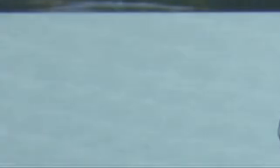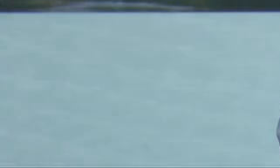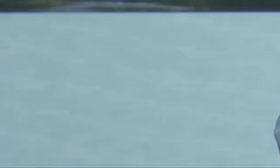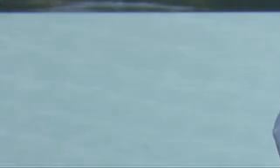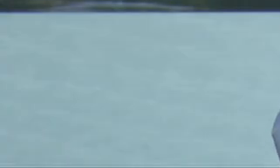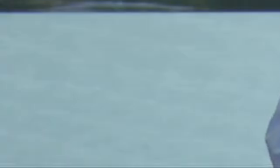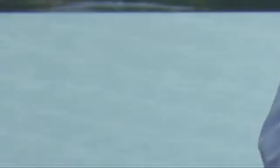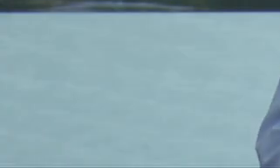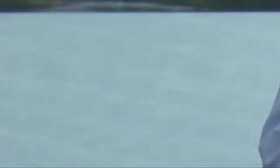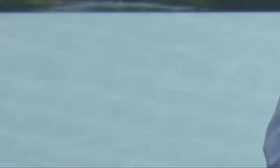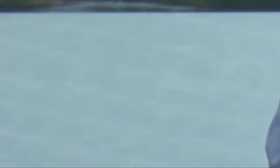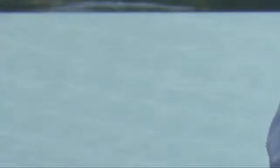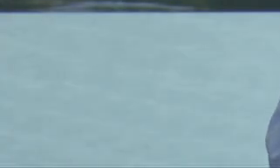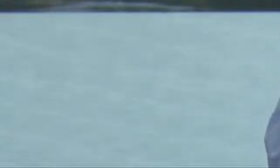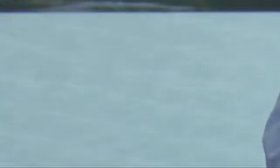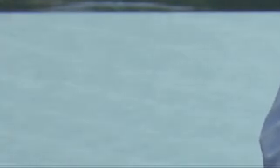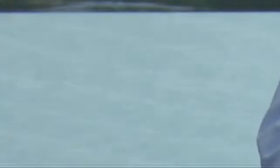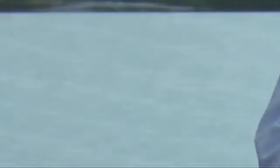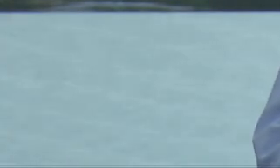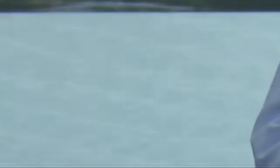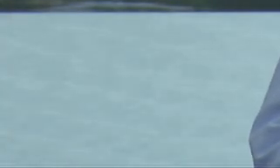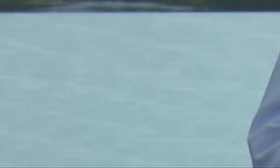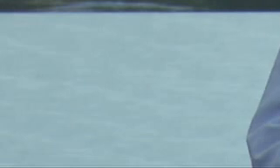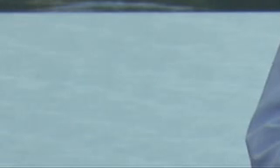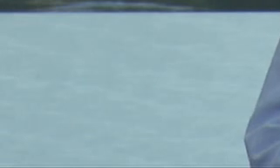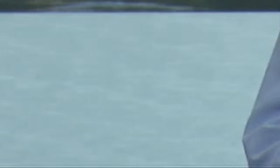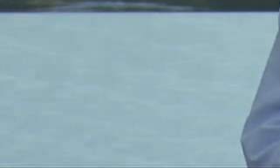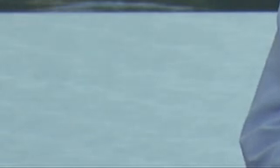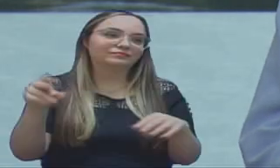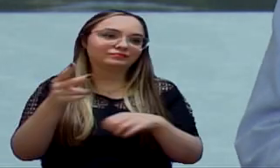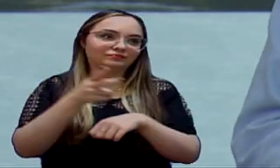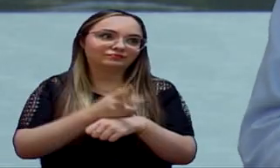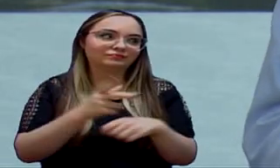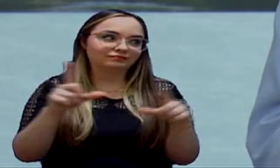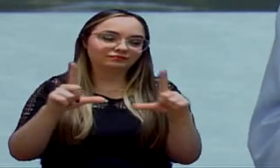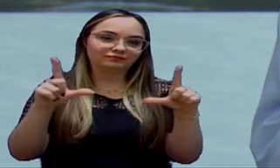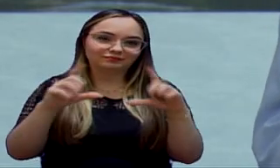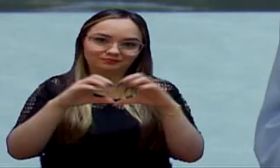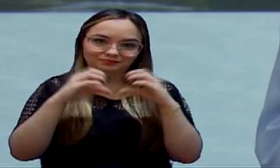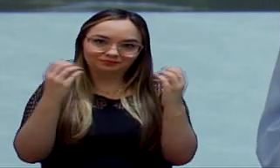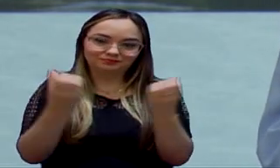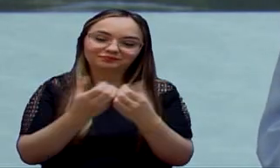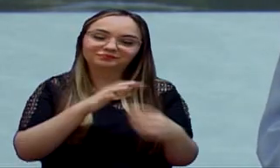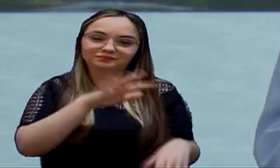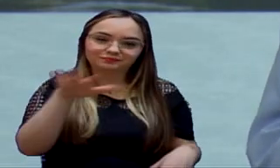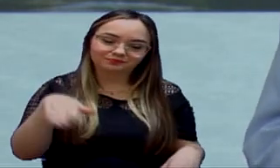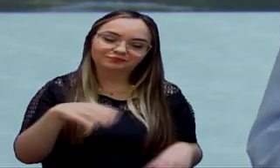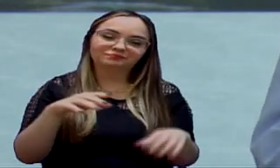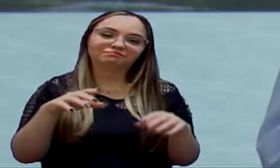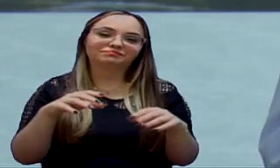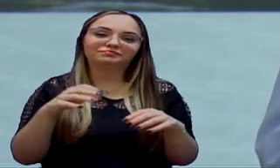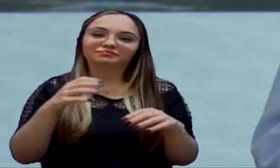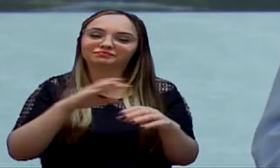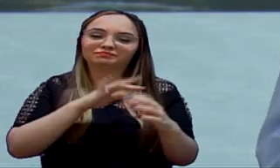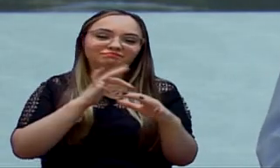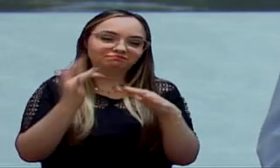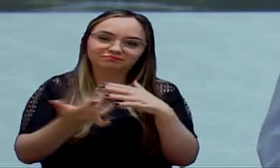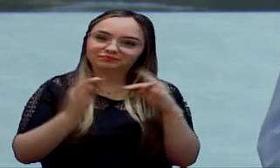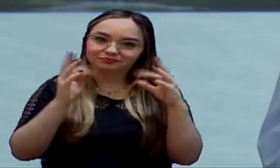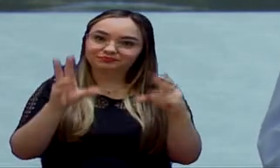senhoras e senhores presentes e aqueles que nos acompanham pela TV Câmara redes sociais em rádio câmara muito bom